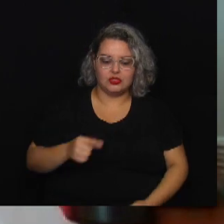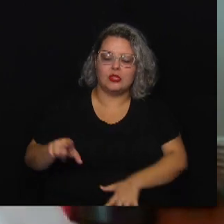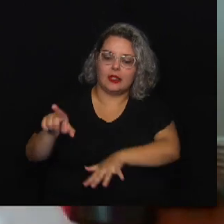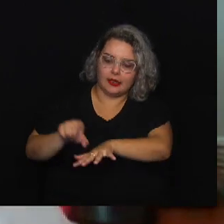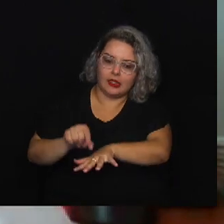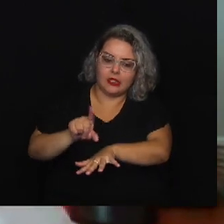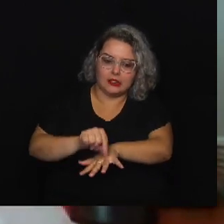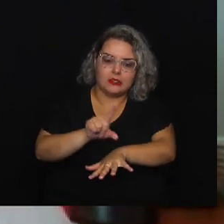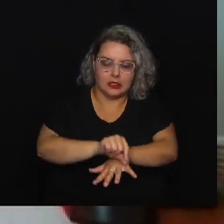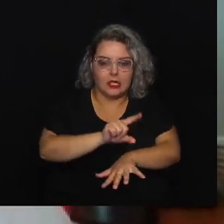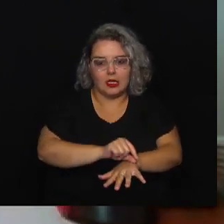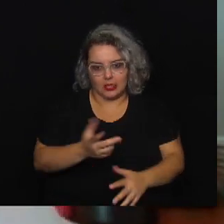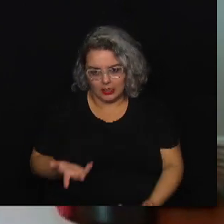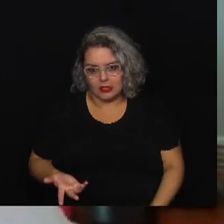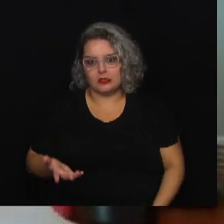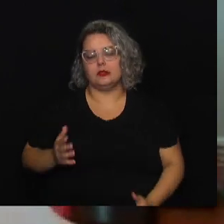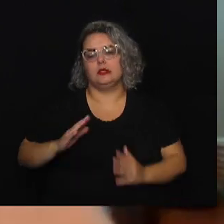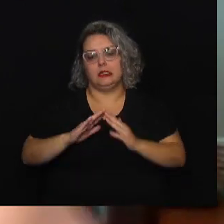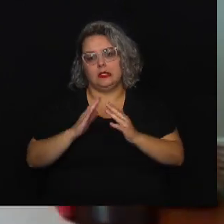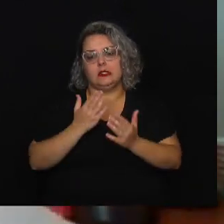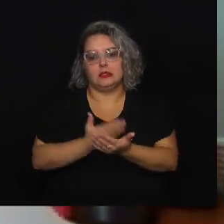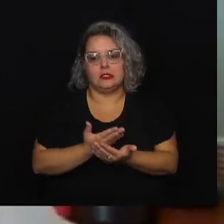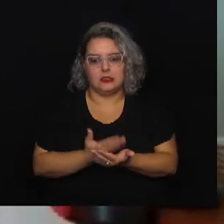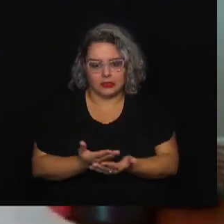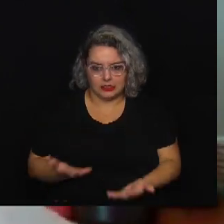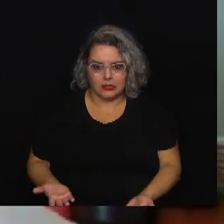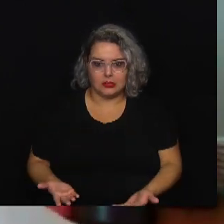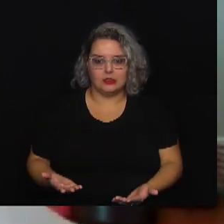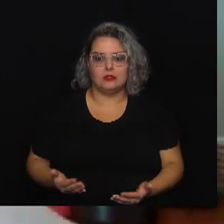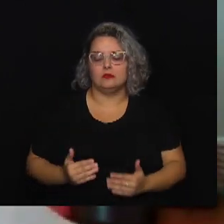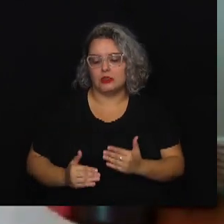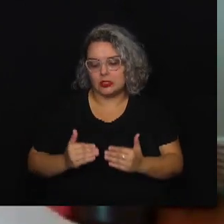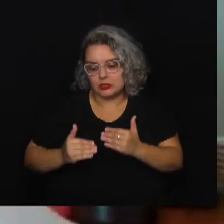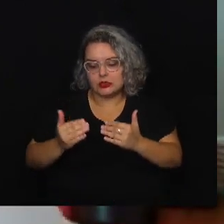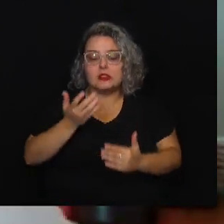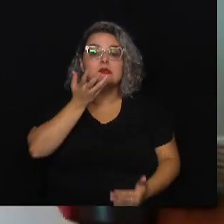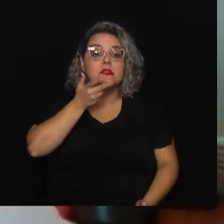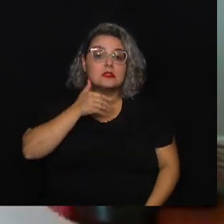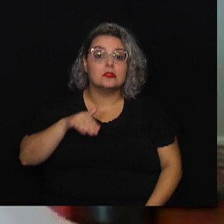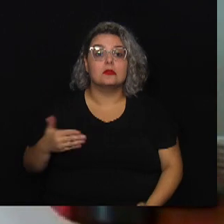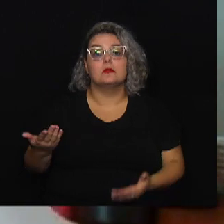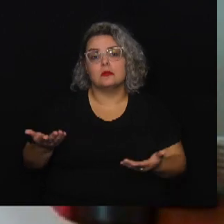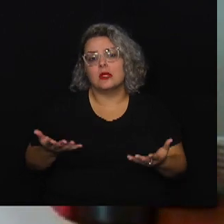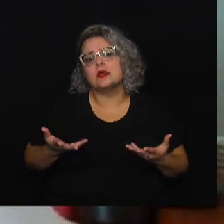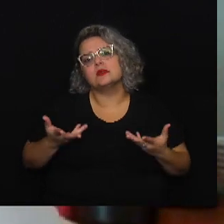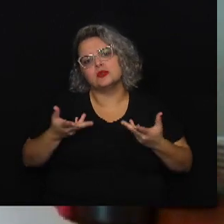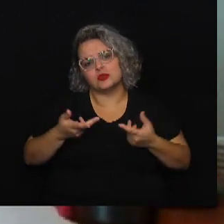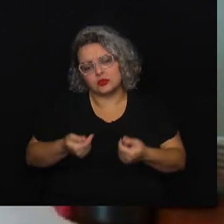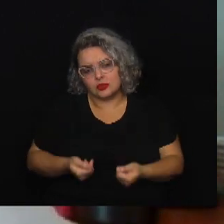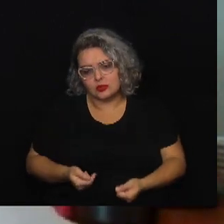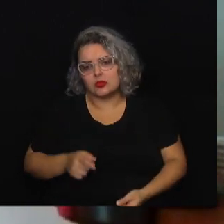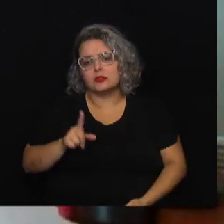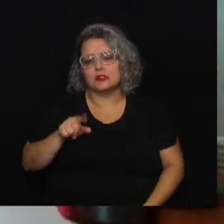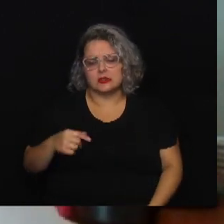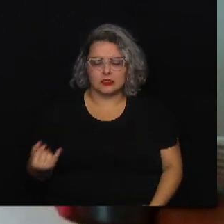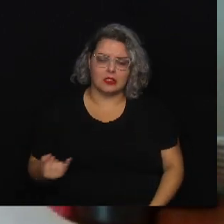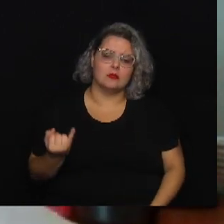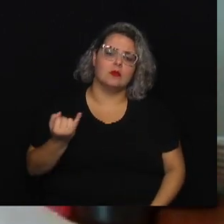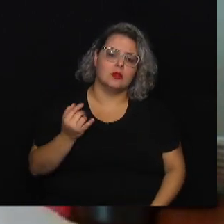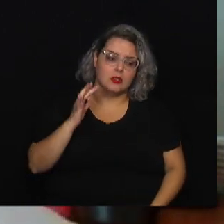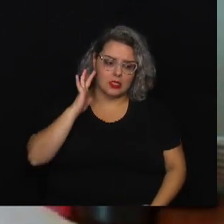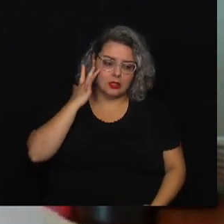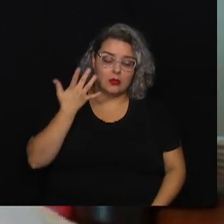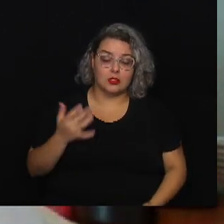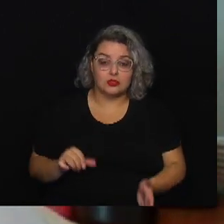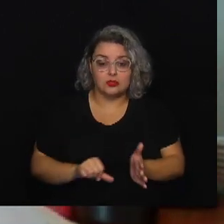segmento da escola, né? Da escolaridade das crianças, mas todas são importantes, né? Acho que se num